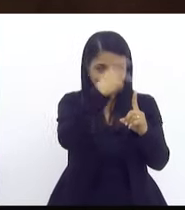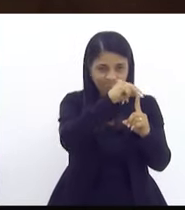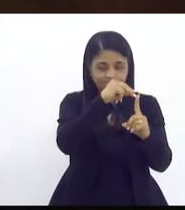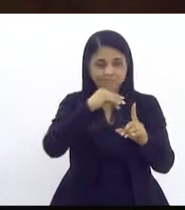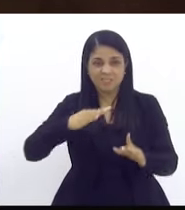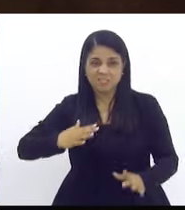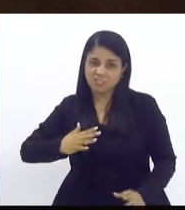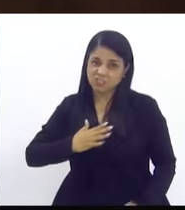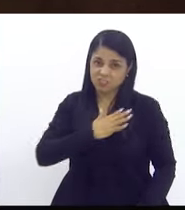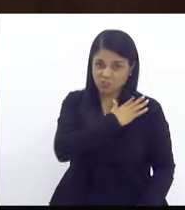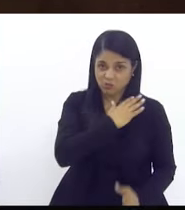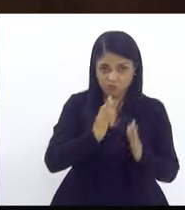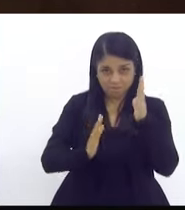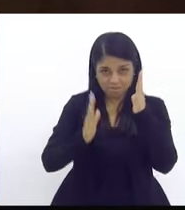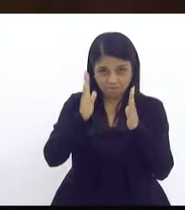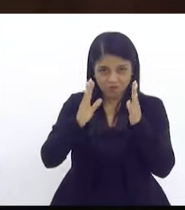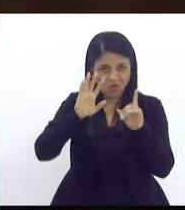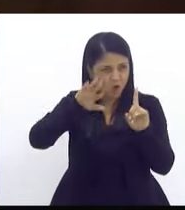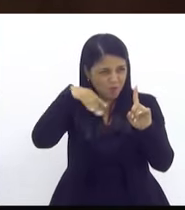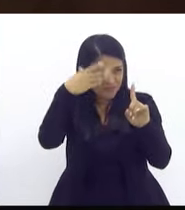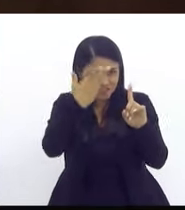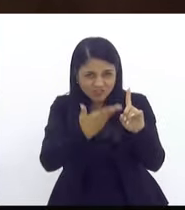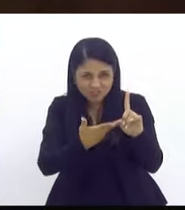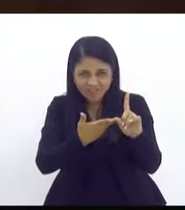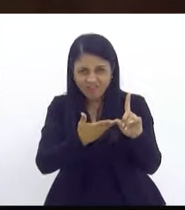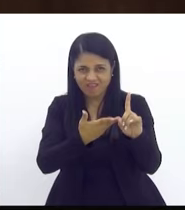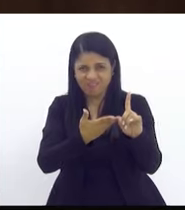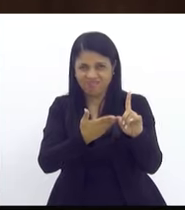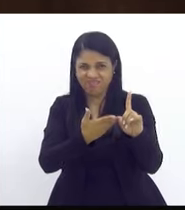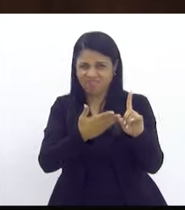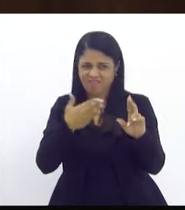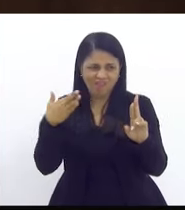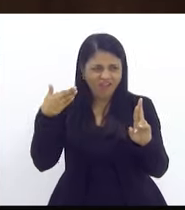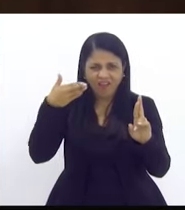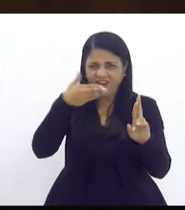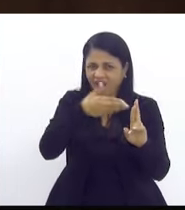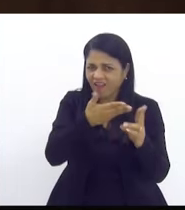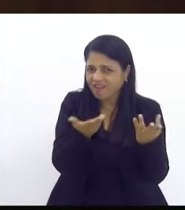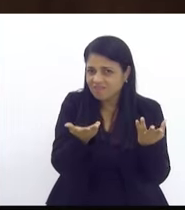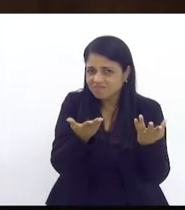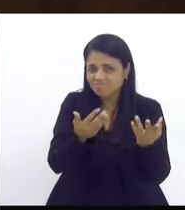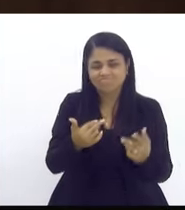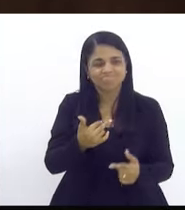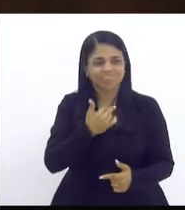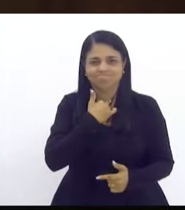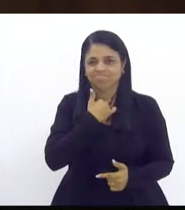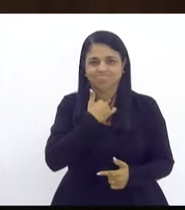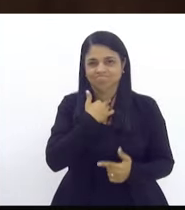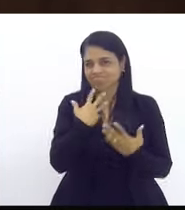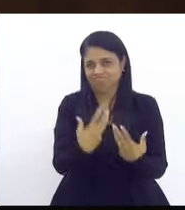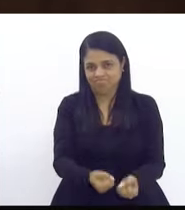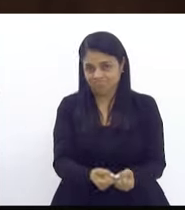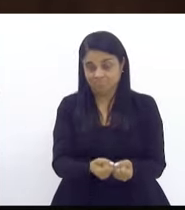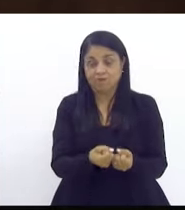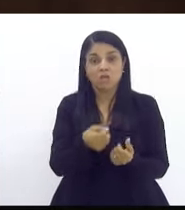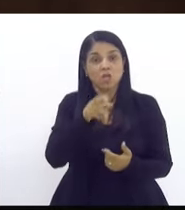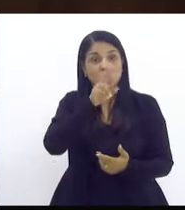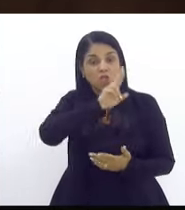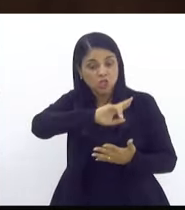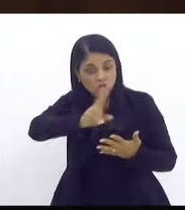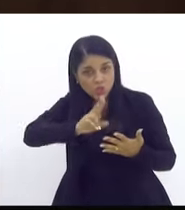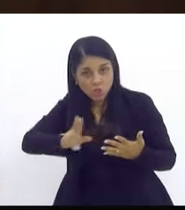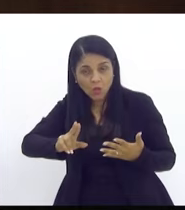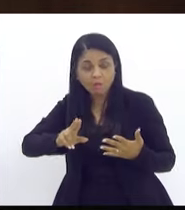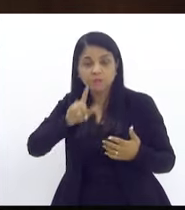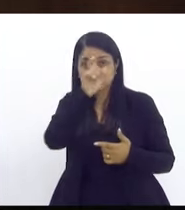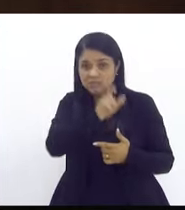ditaduras, seja homenageado, seja referendado, seja referenciado. em nome daqueles que lutaram contra